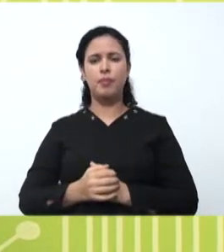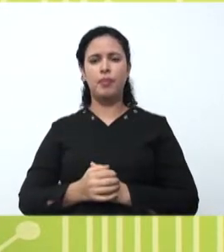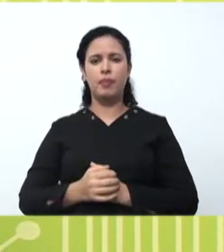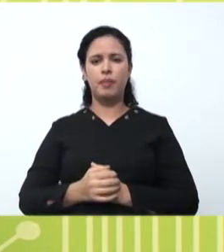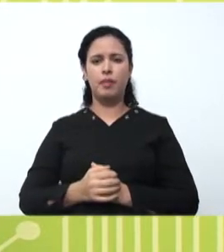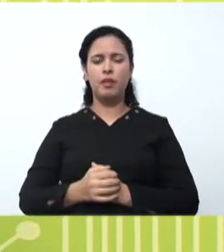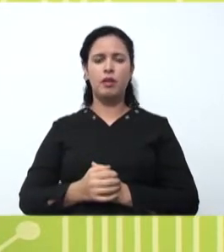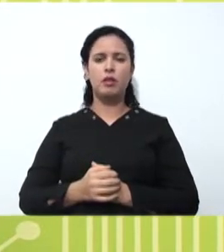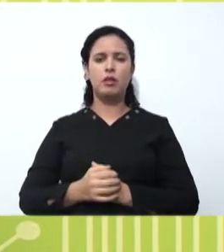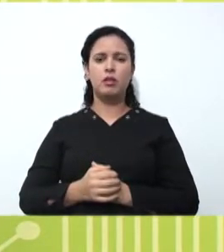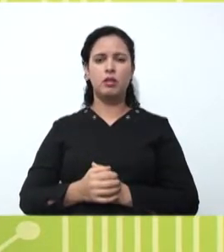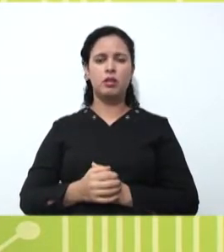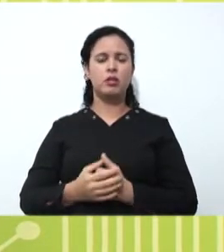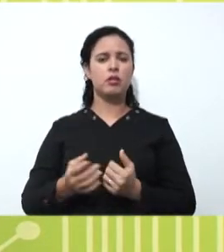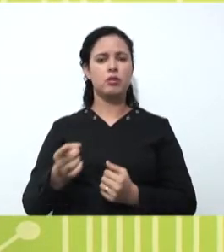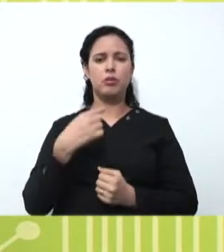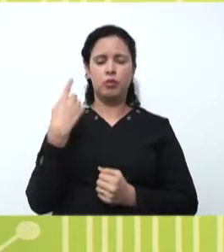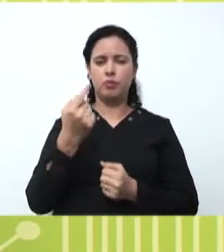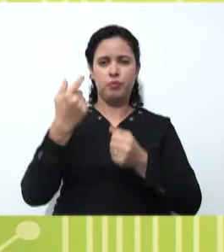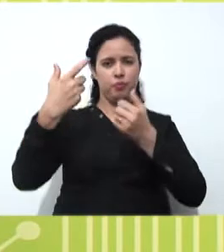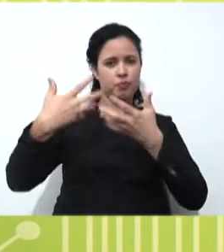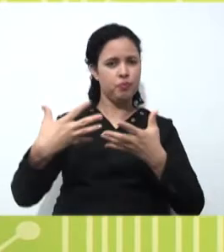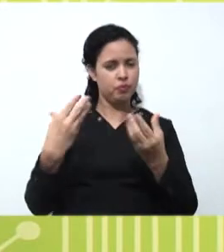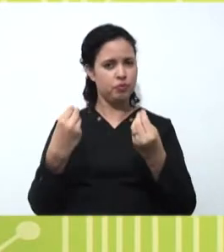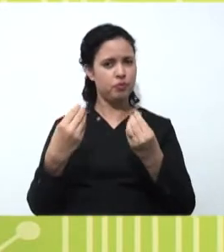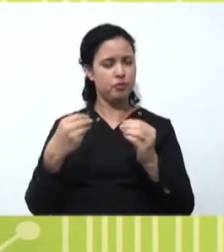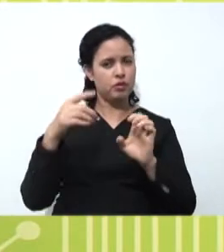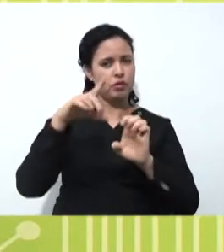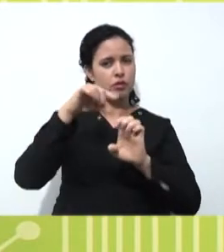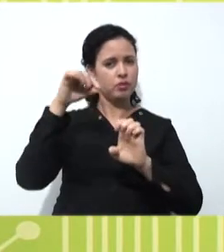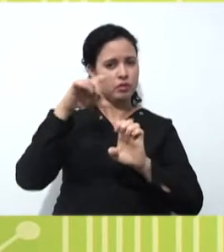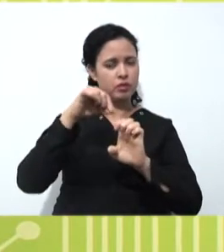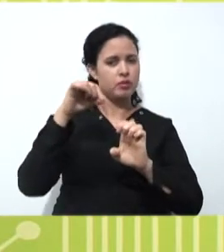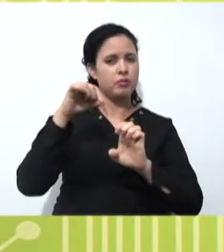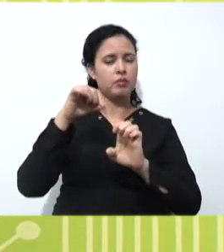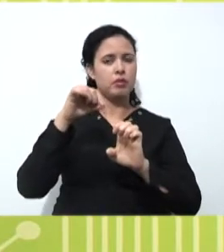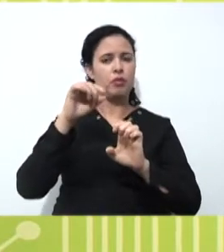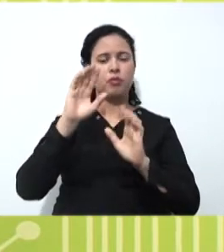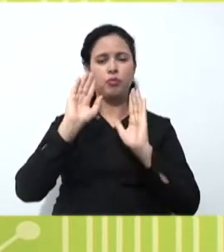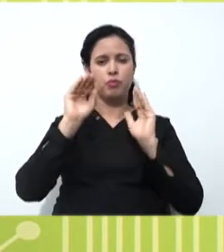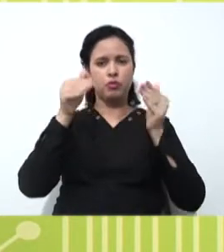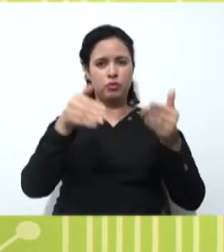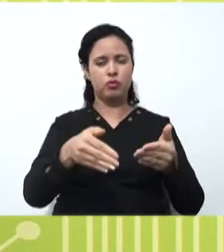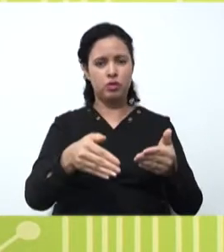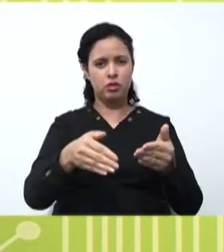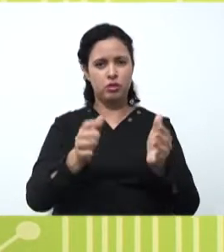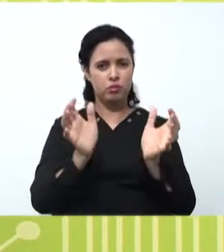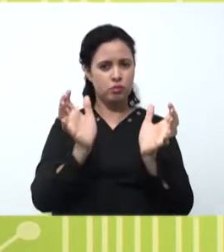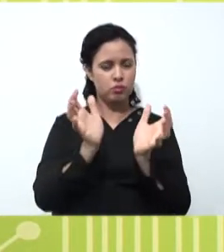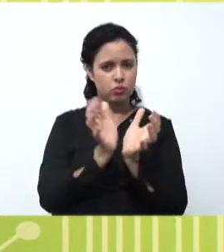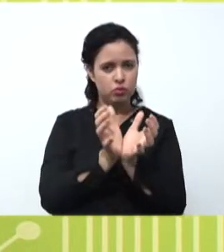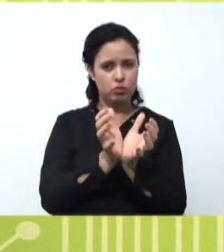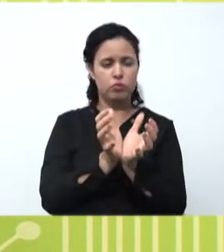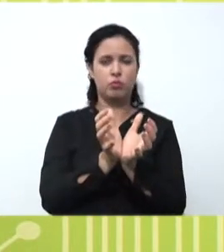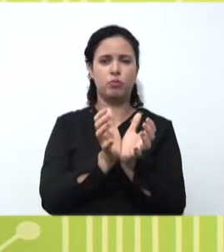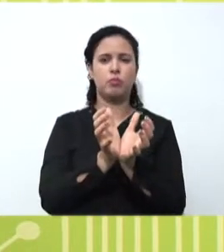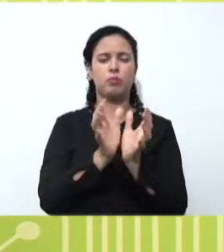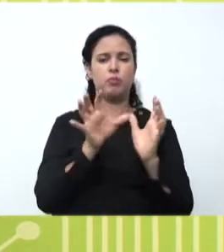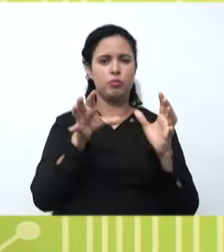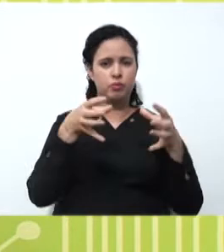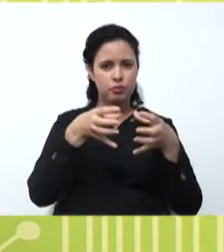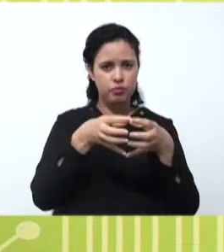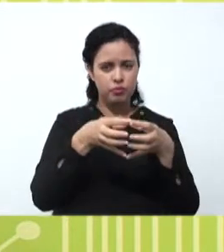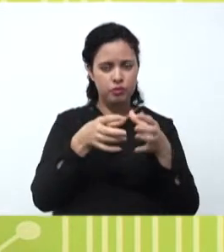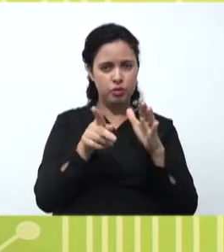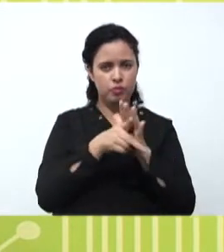aqui muito de empreendedorismo, mas a gente vai falar de empreendedorismo voltado para a coletividade, que é o cooperativismo,